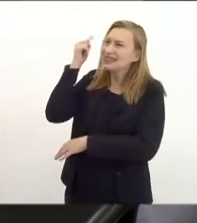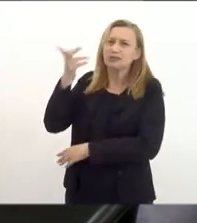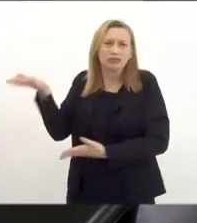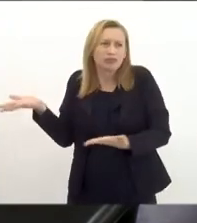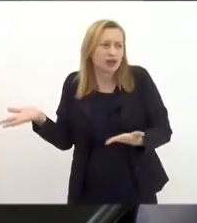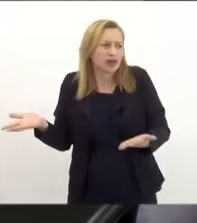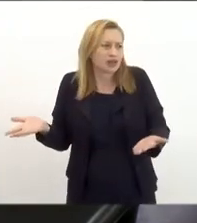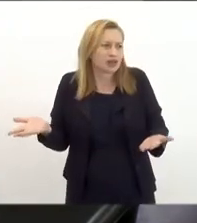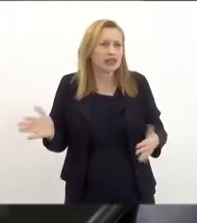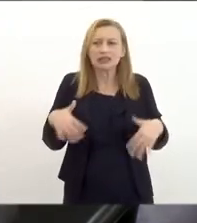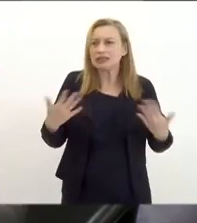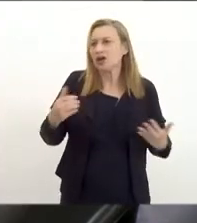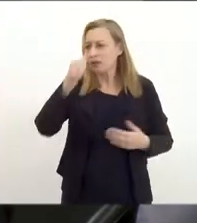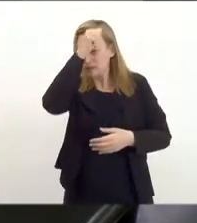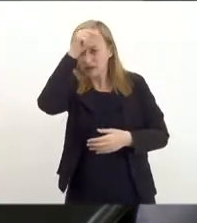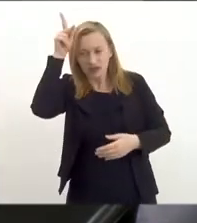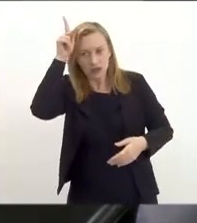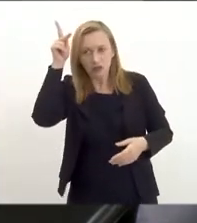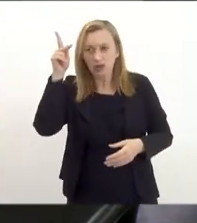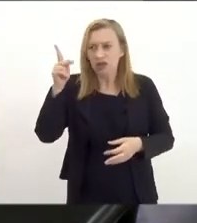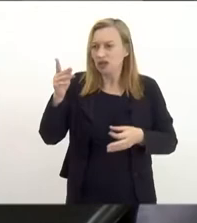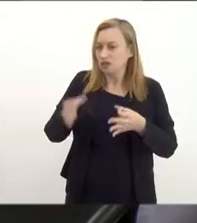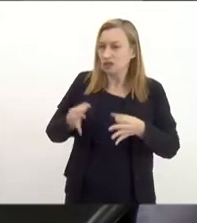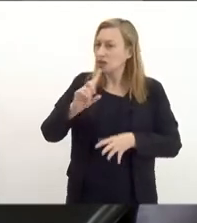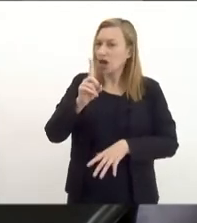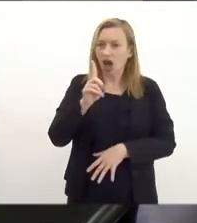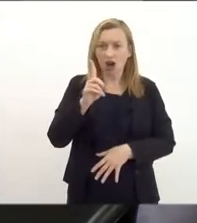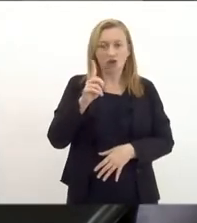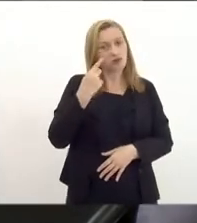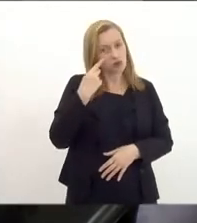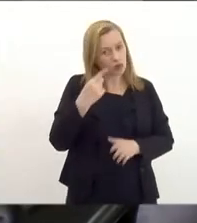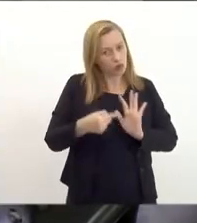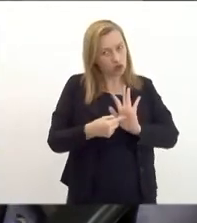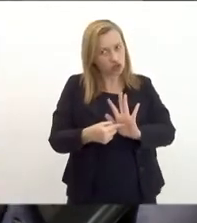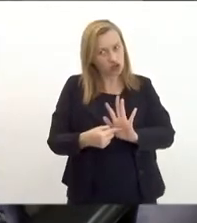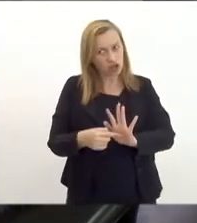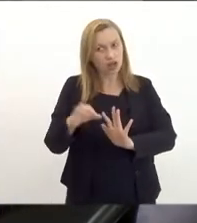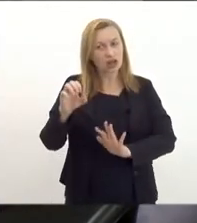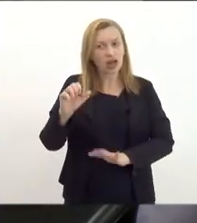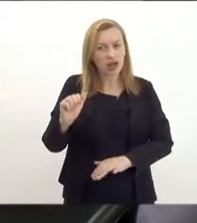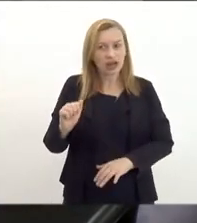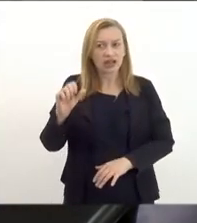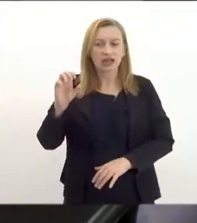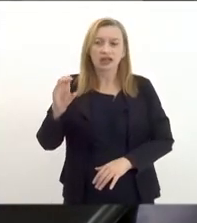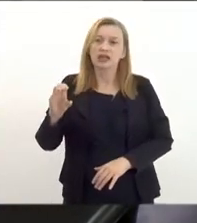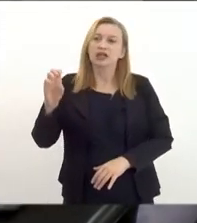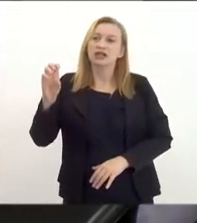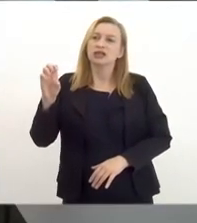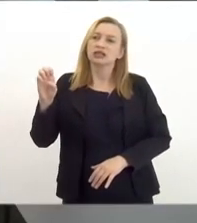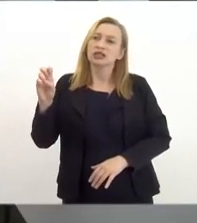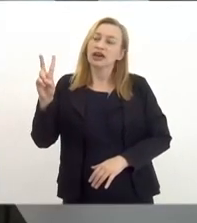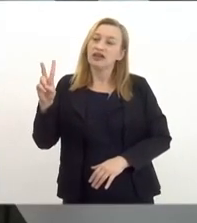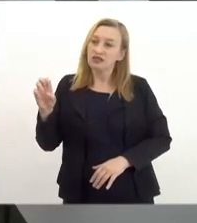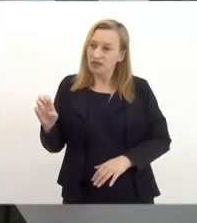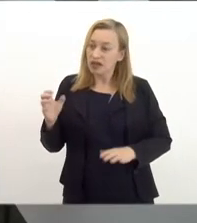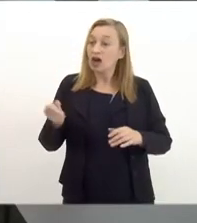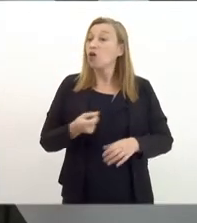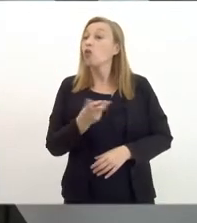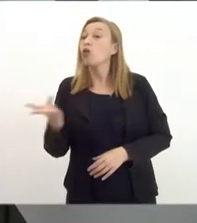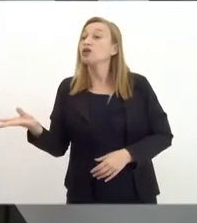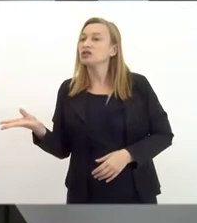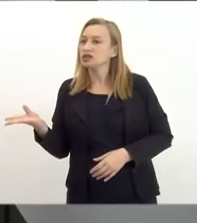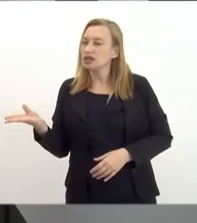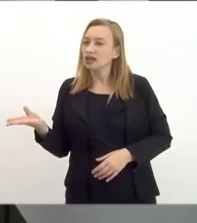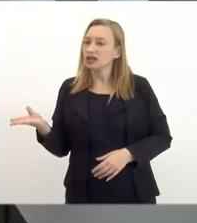assim Ah mas então é prefeitura Justiça não eu vou mostrar mais à frente no caso da serve é a quantidade